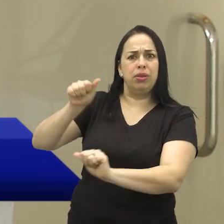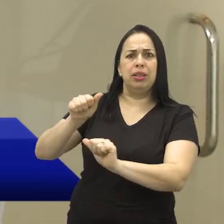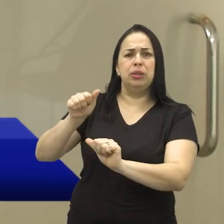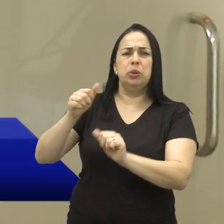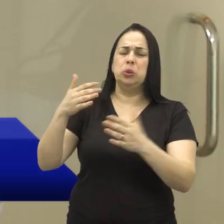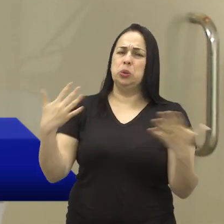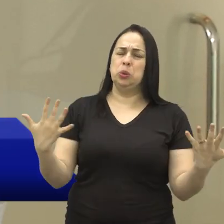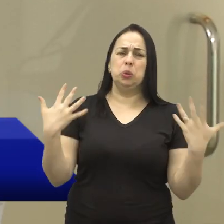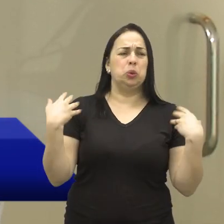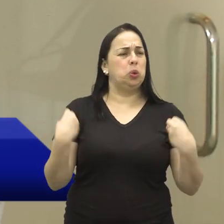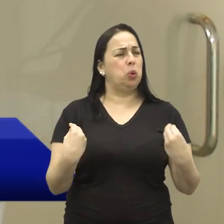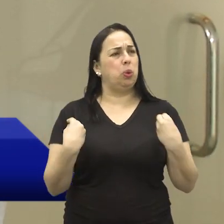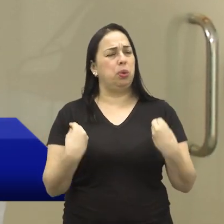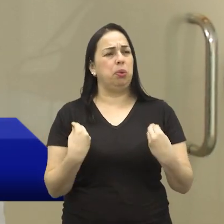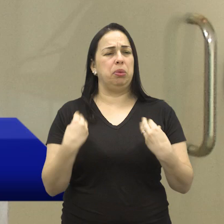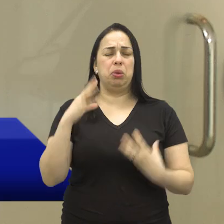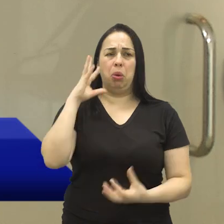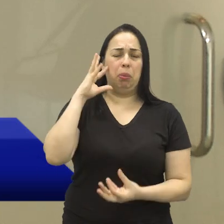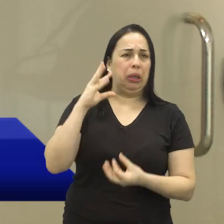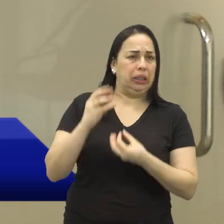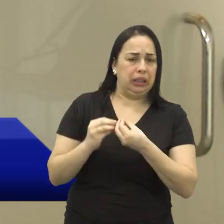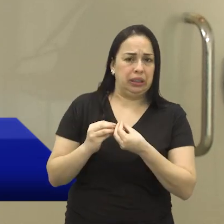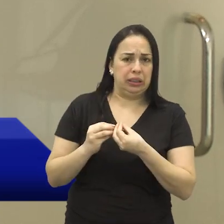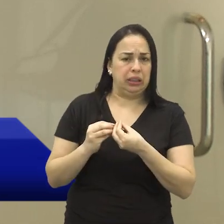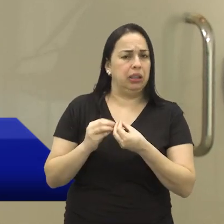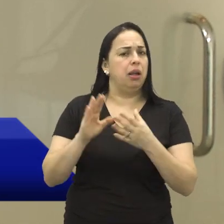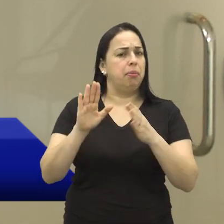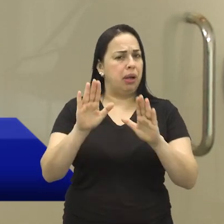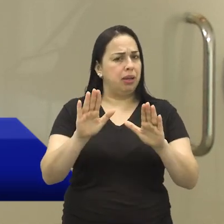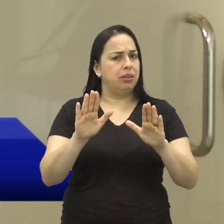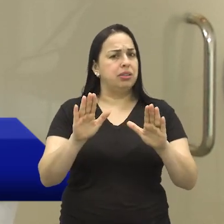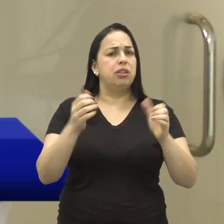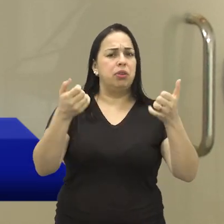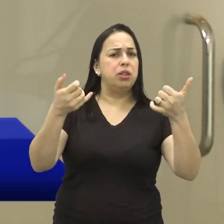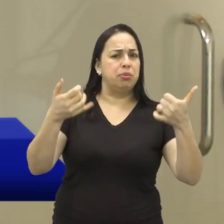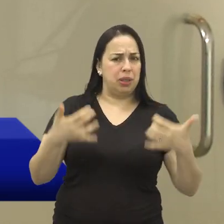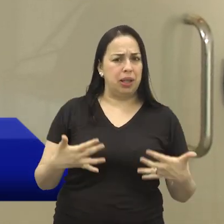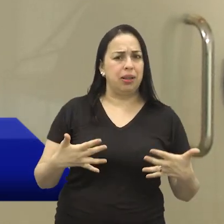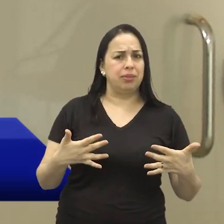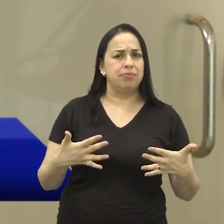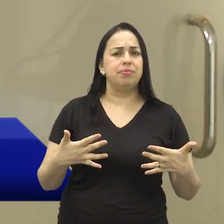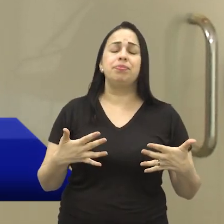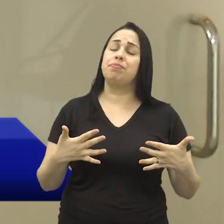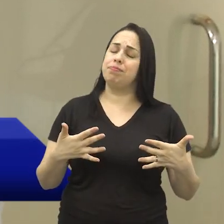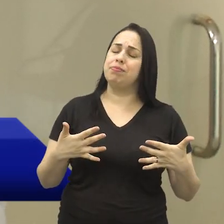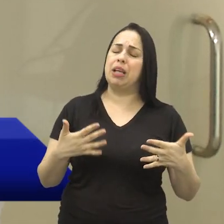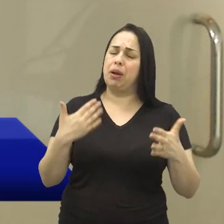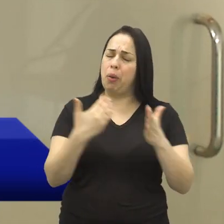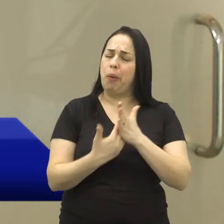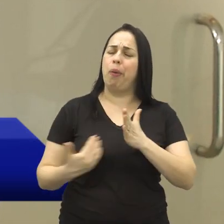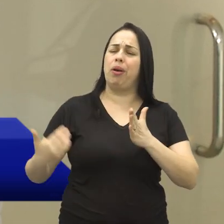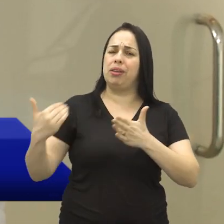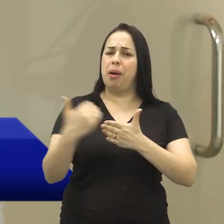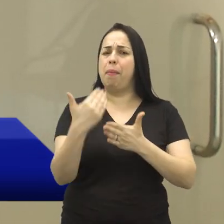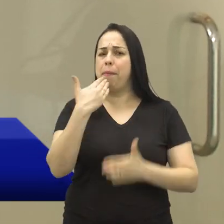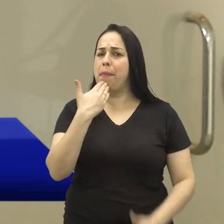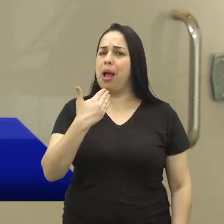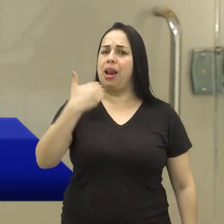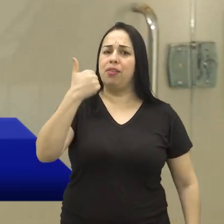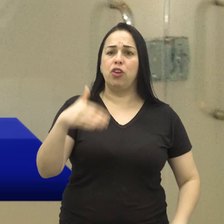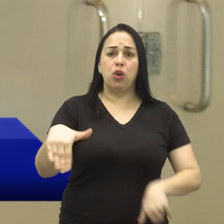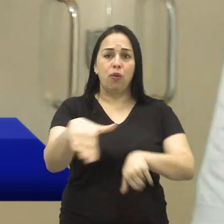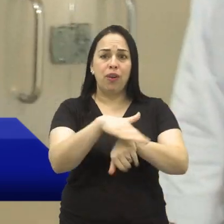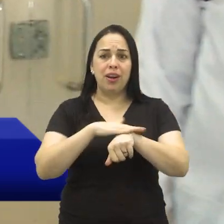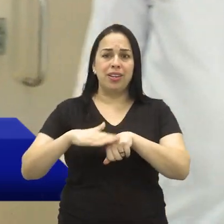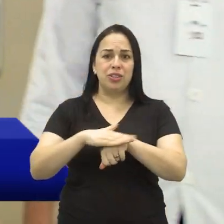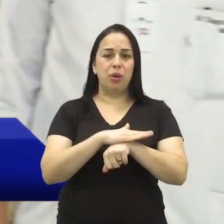hipertensão. Difícil imaginar isso, entender de uma forma prática o que muda isso para a gente, né, Fran? Mas para entender melhor, eu vou